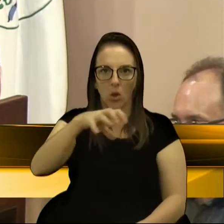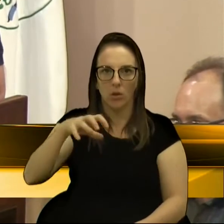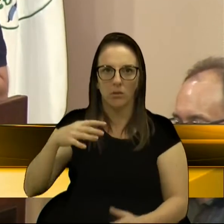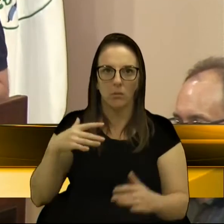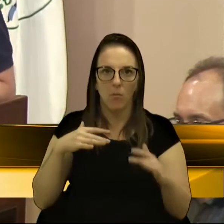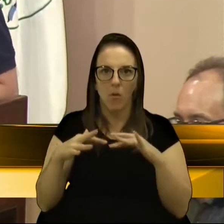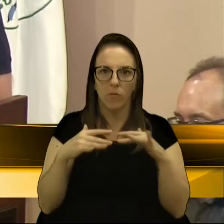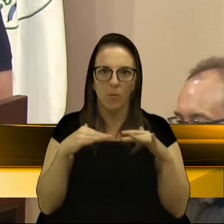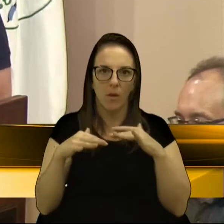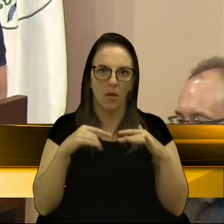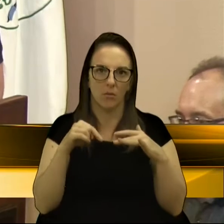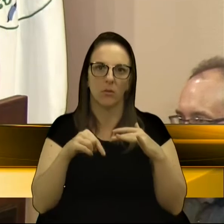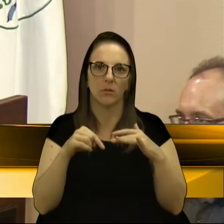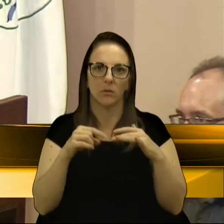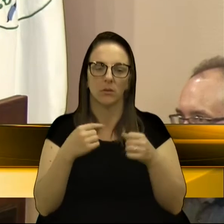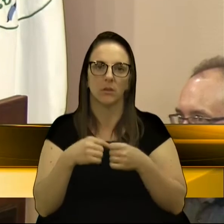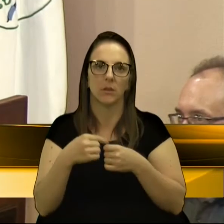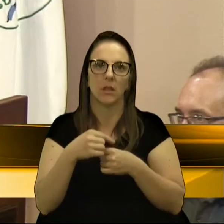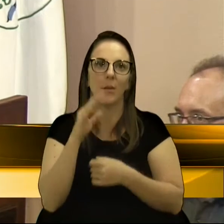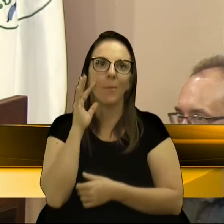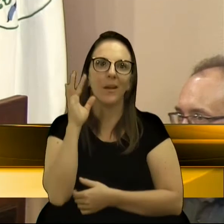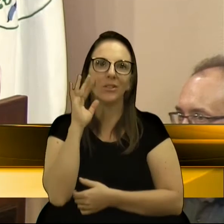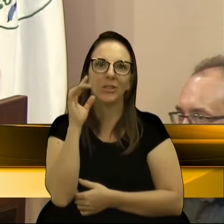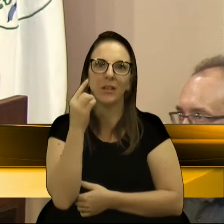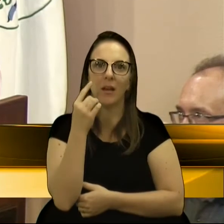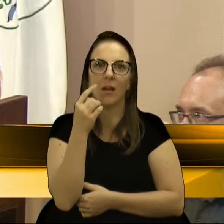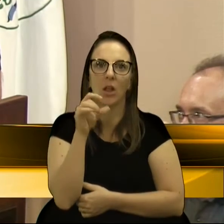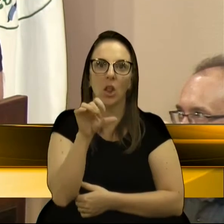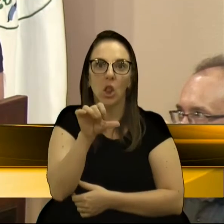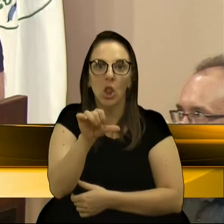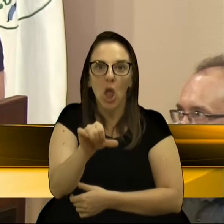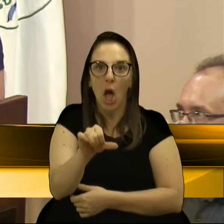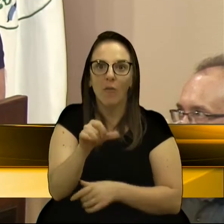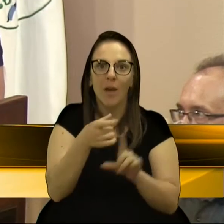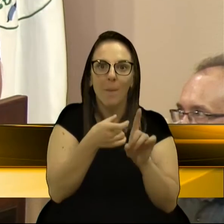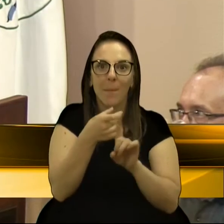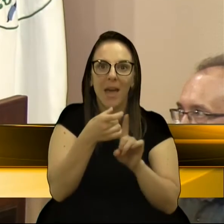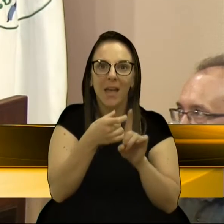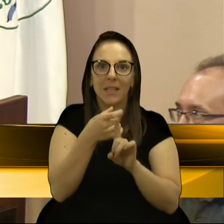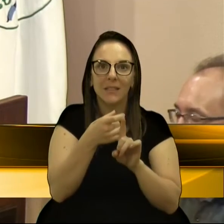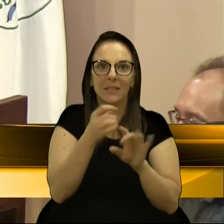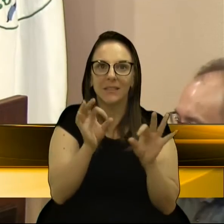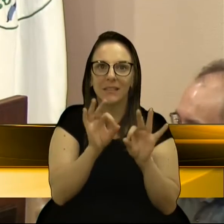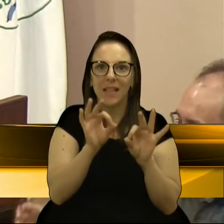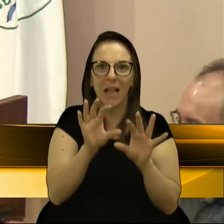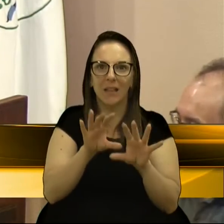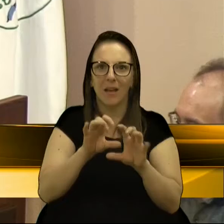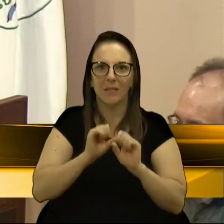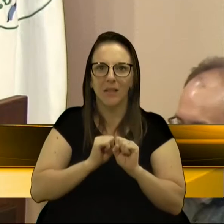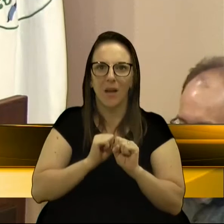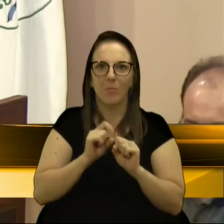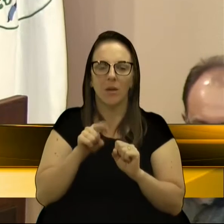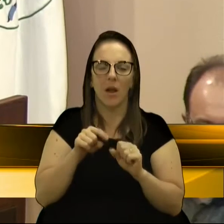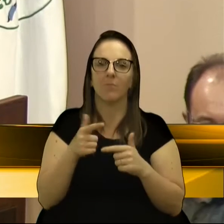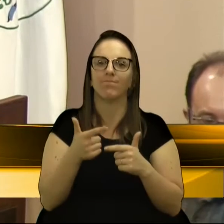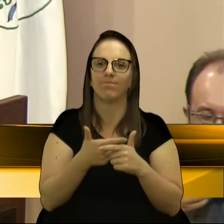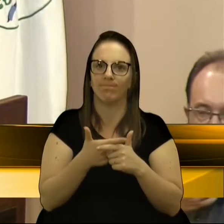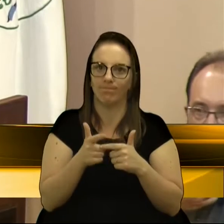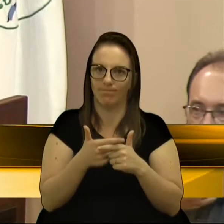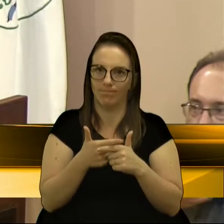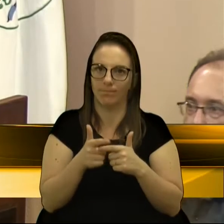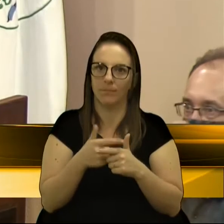vereadores, terem ficado 9 meses sem entrar R$1 no bolso de vocês. É uma situação muito complicada. Então, cabe sim ao